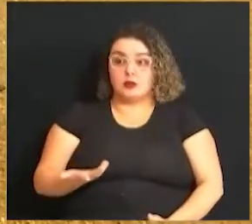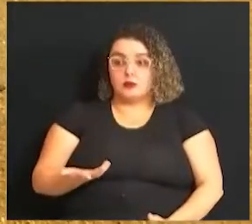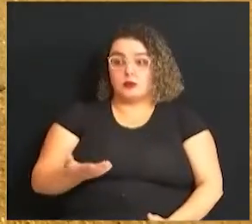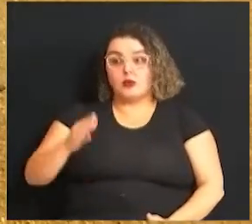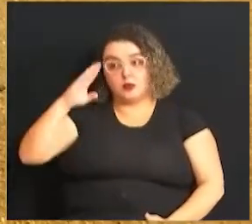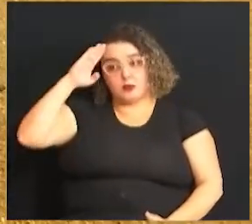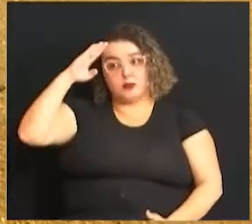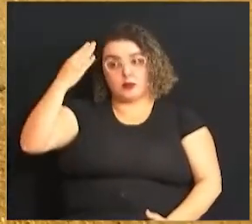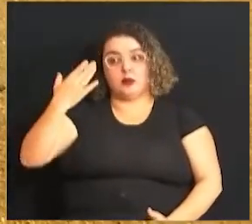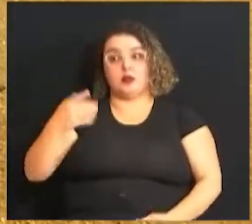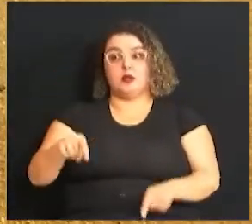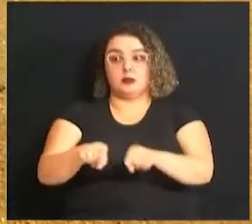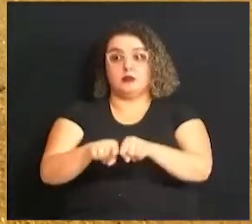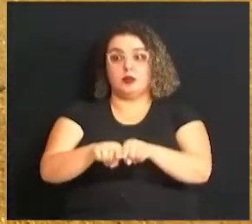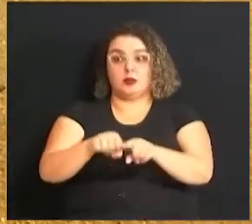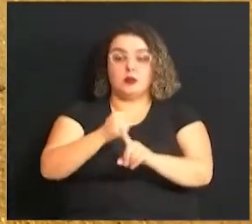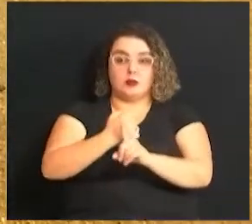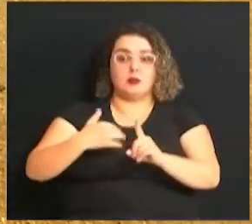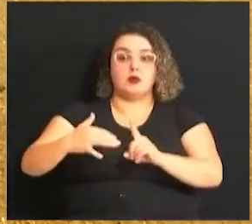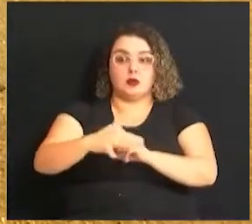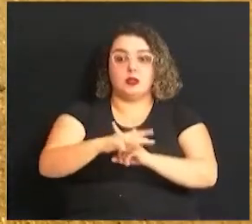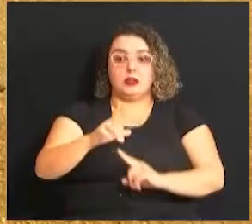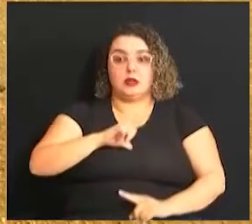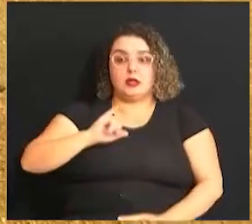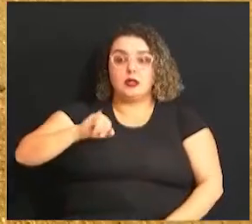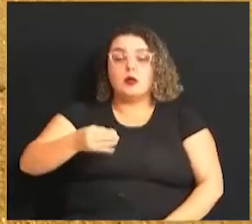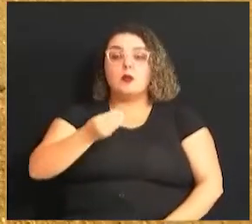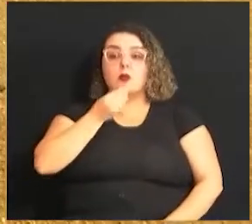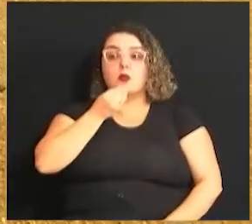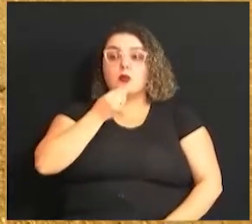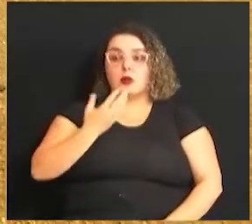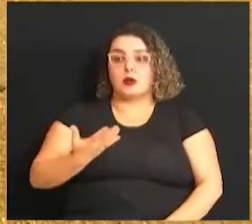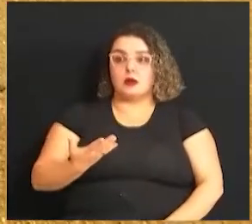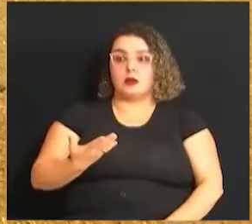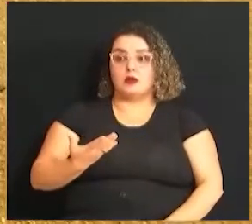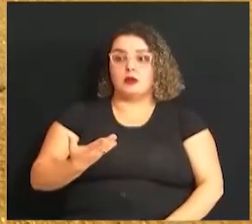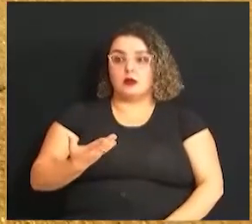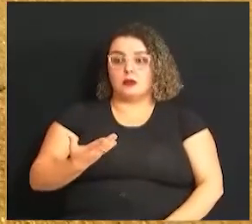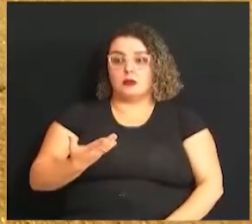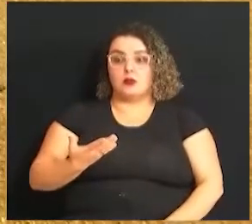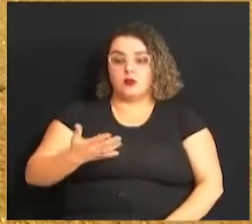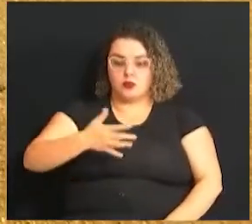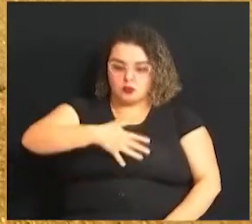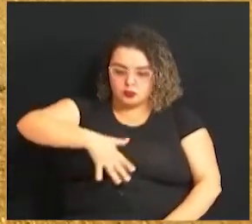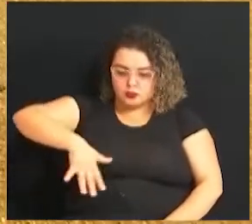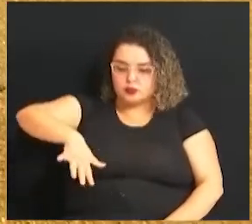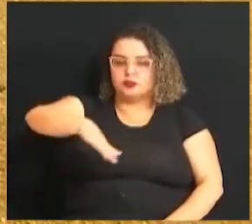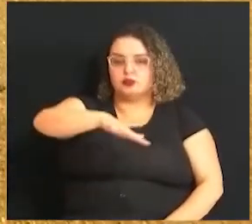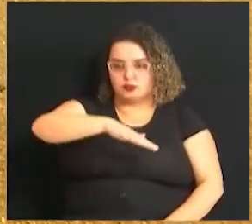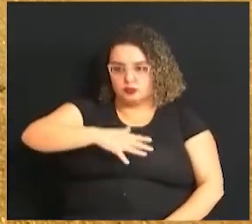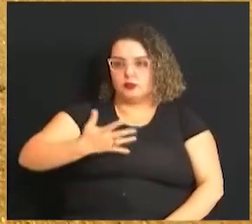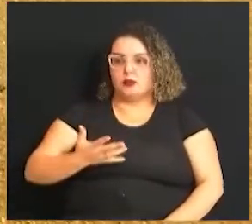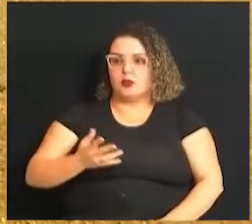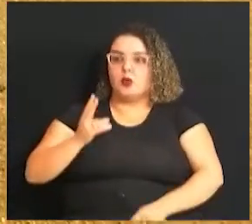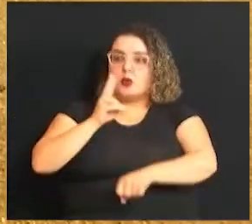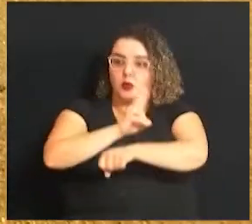importantes para nós como exército e como sociedade, né? Então a gente ter a oportunidade de manter um